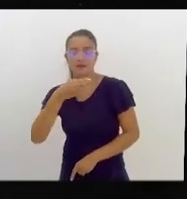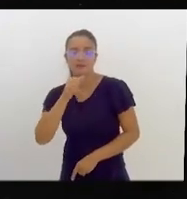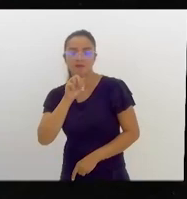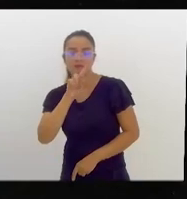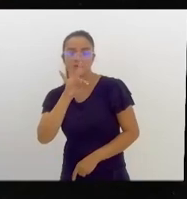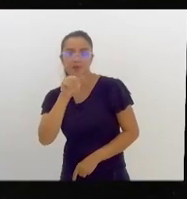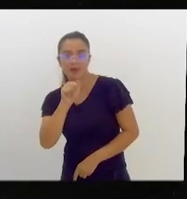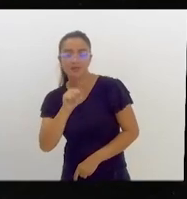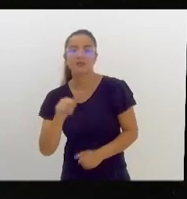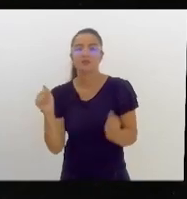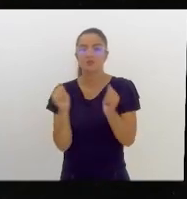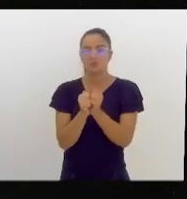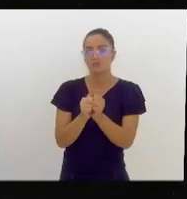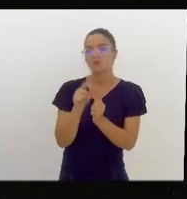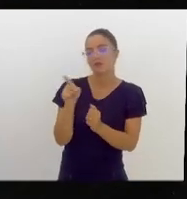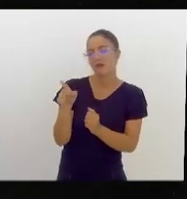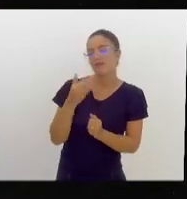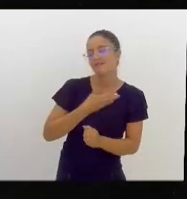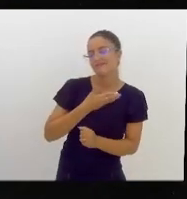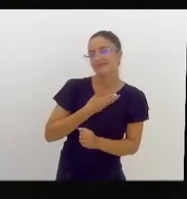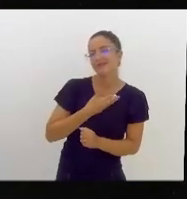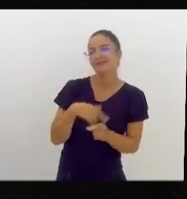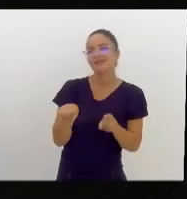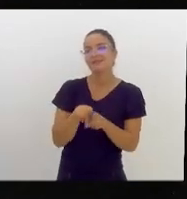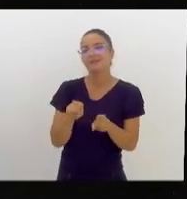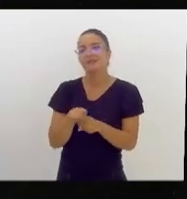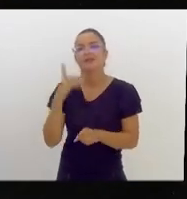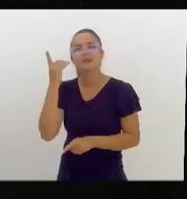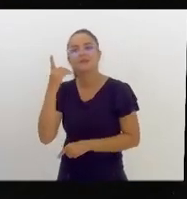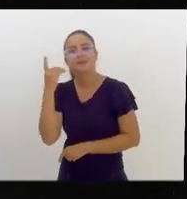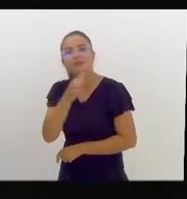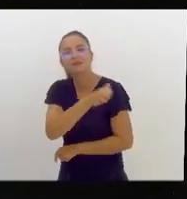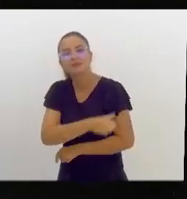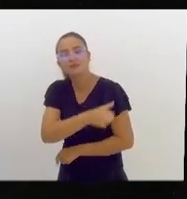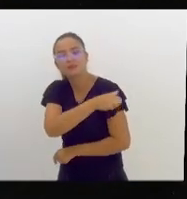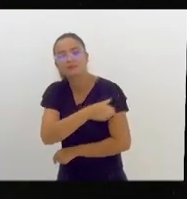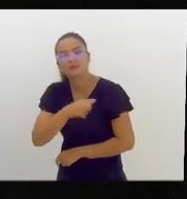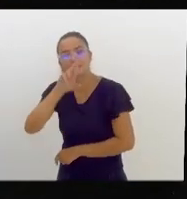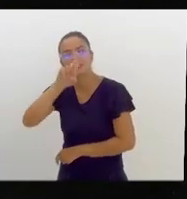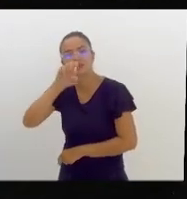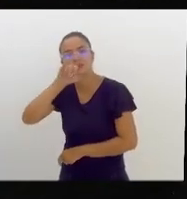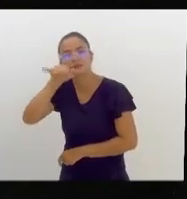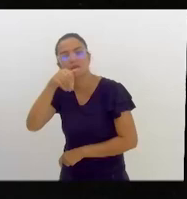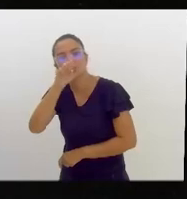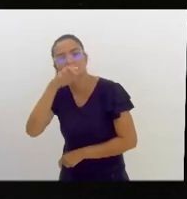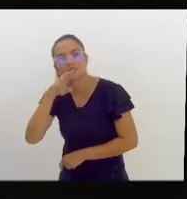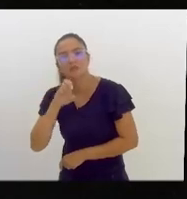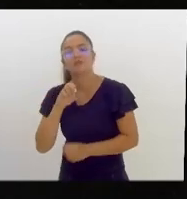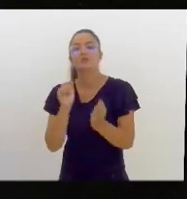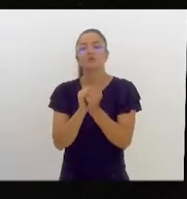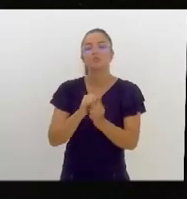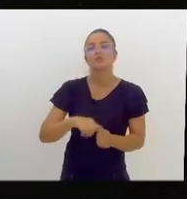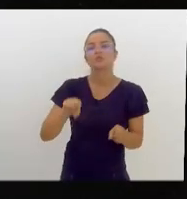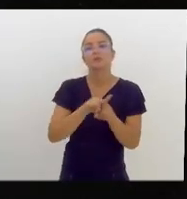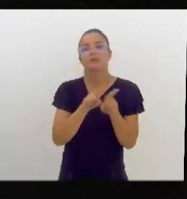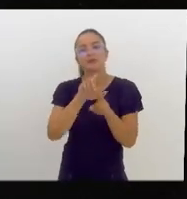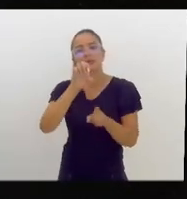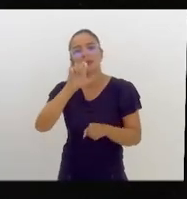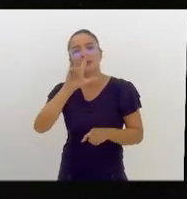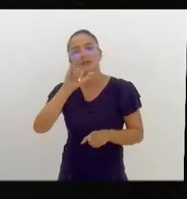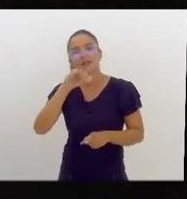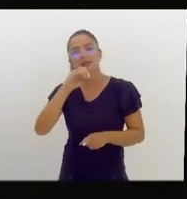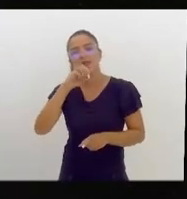que também é companheira combativa, a deputada enfermeira Rejane, que também participou, ele, o Marco Coelho também, que